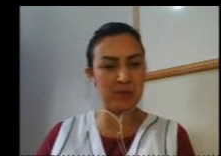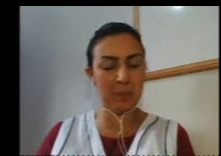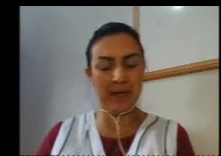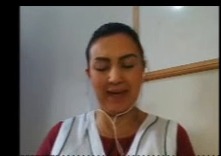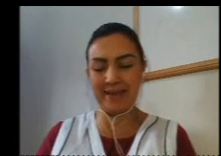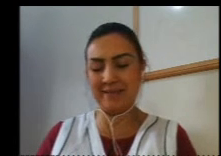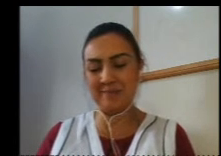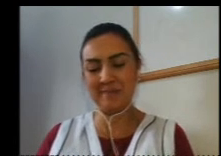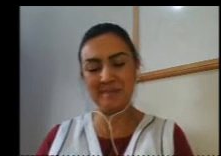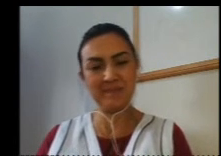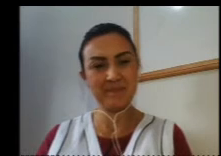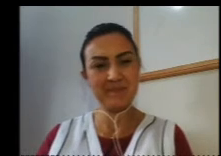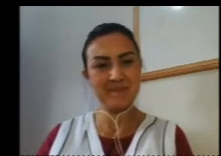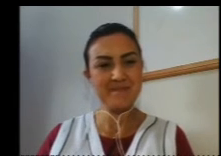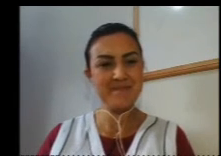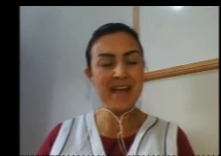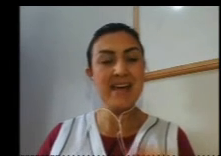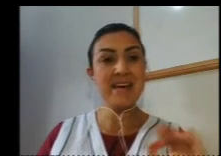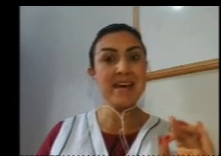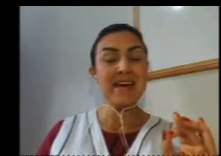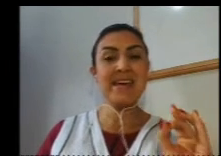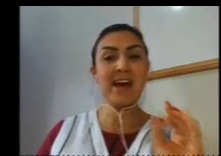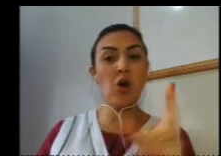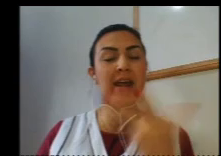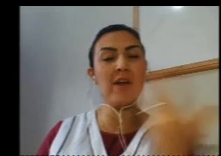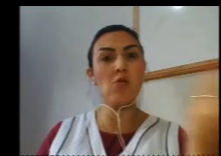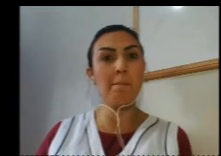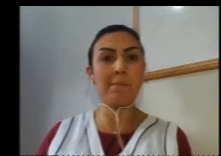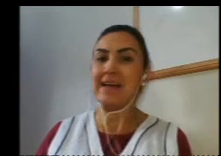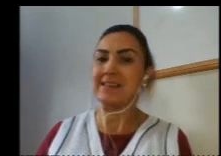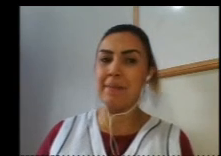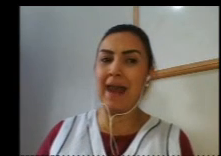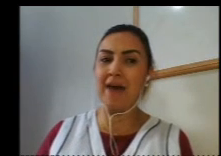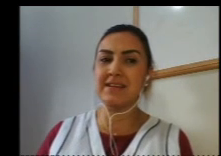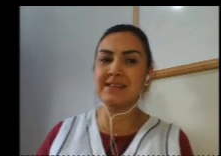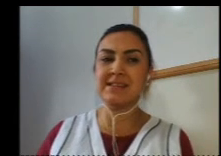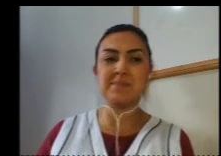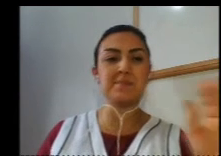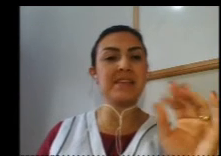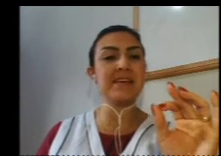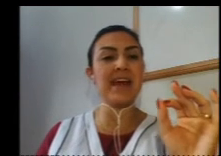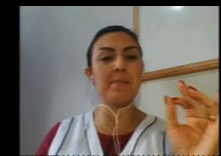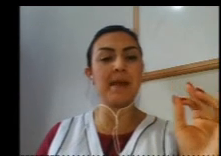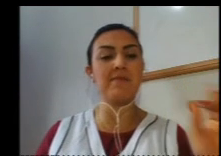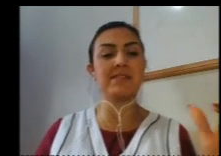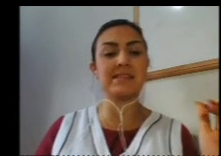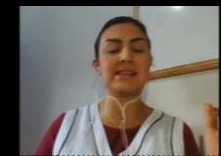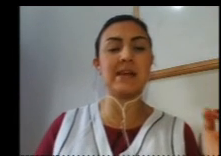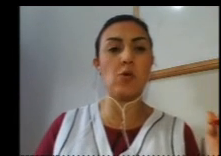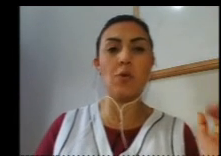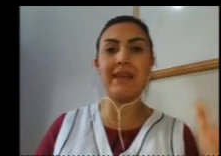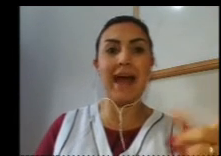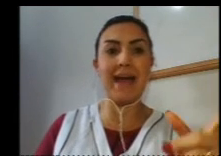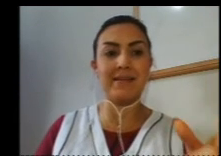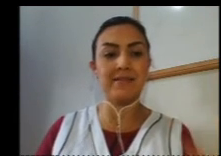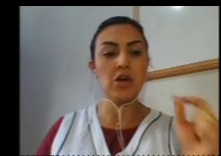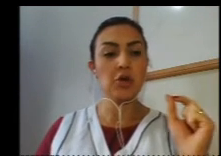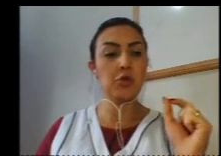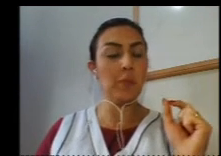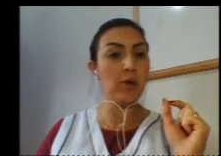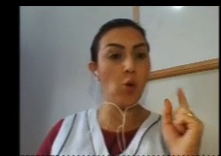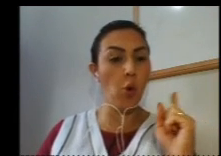pecuaristas. Muito bem. E agora o caça-palavras. O que que era para vocês